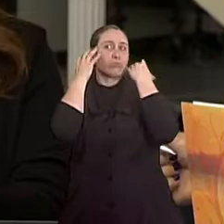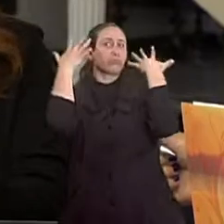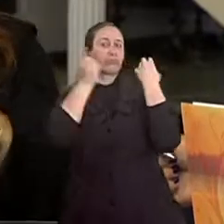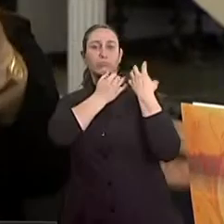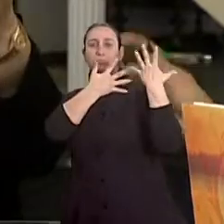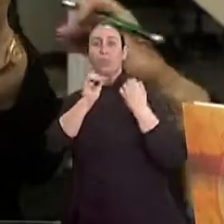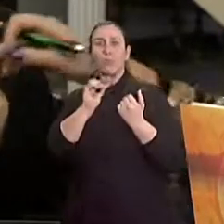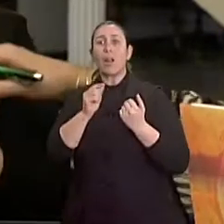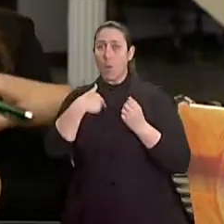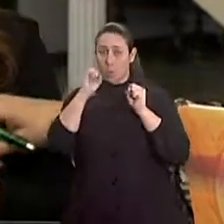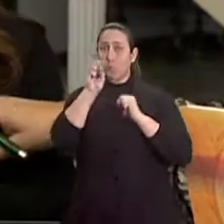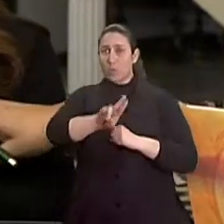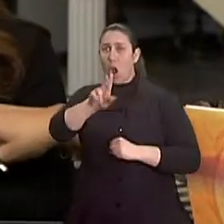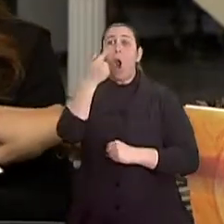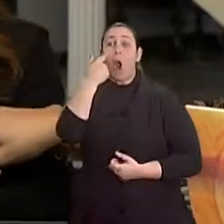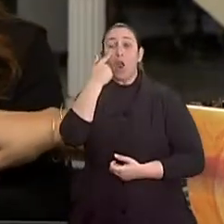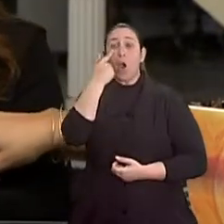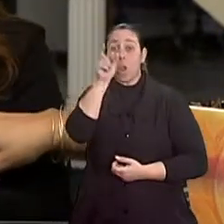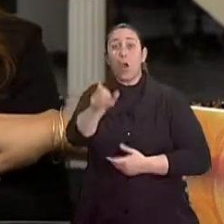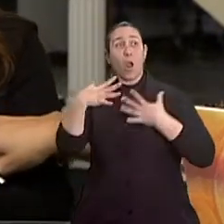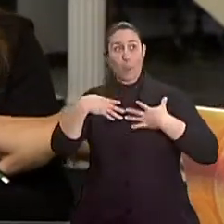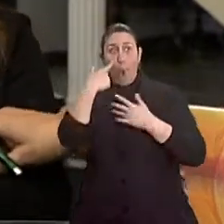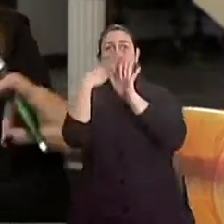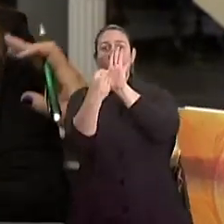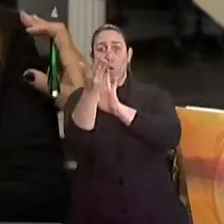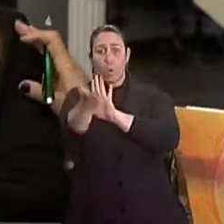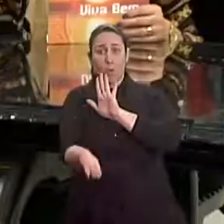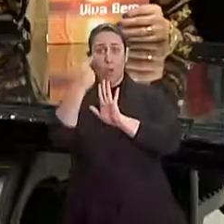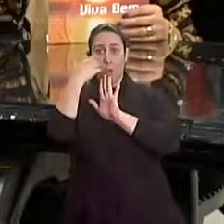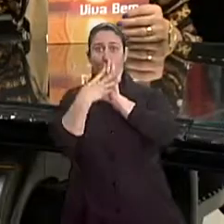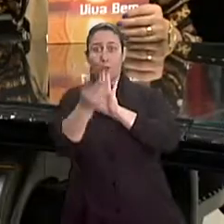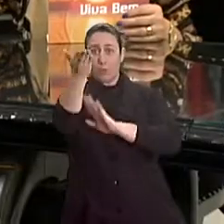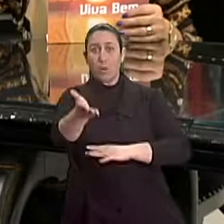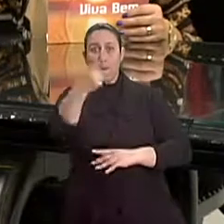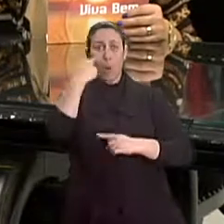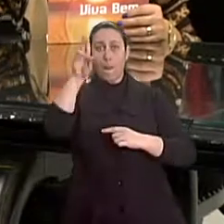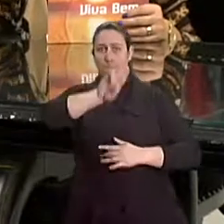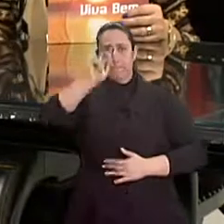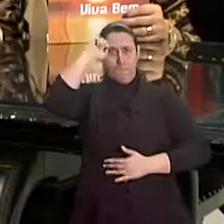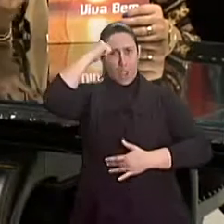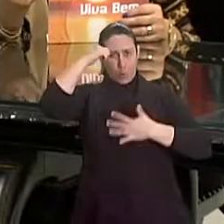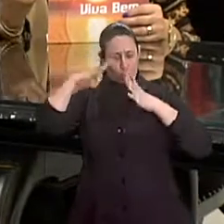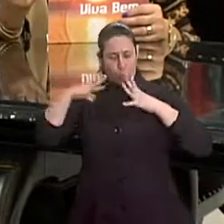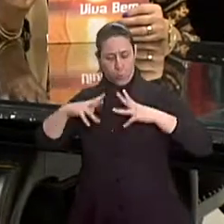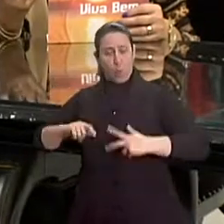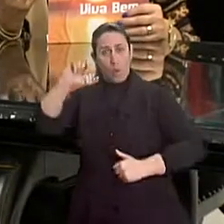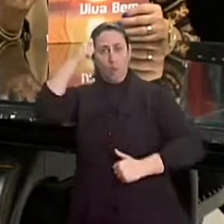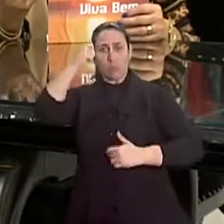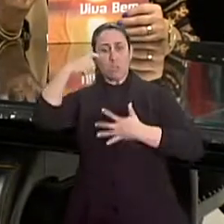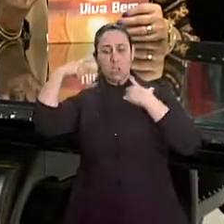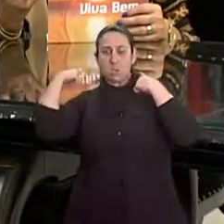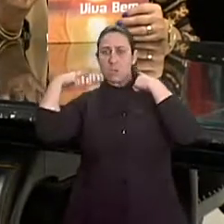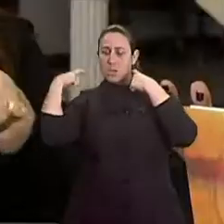como modelo Pode, agora? Pode, tem um manequim aqui, também, ó. Usando Não, é, e te usar como modelo. Claro. Tu tá toda de preto, mas o teu colar Sim.